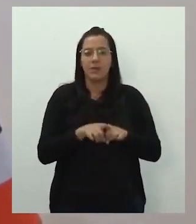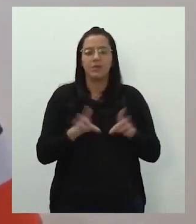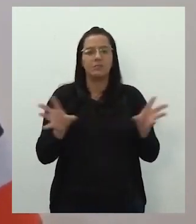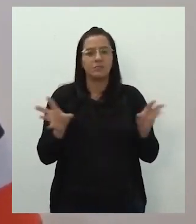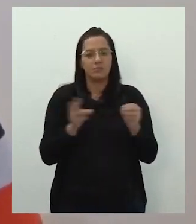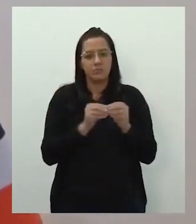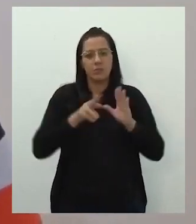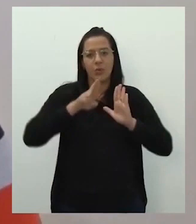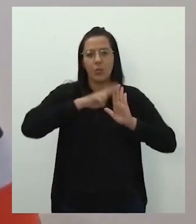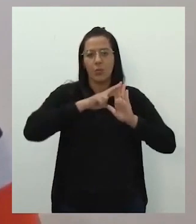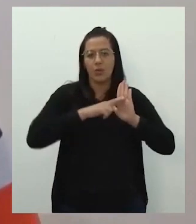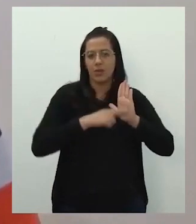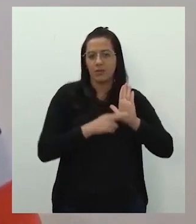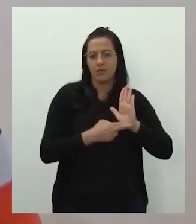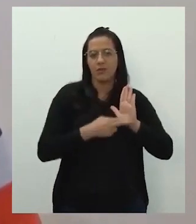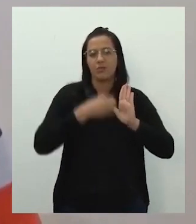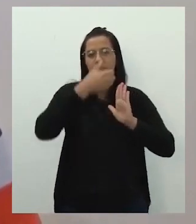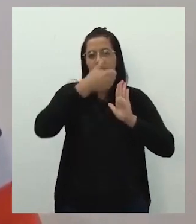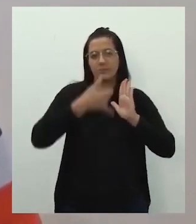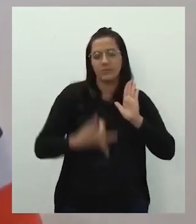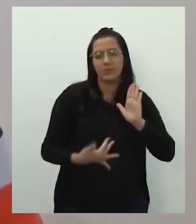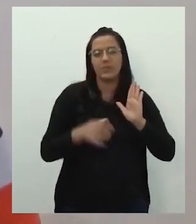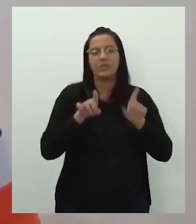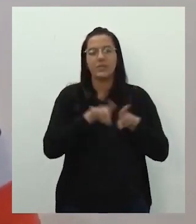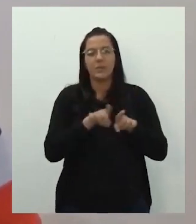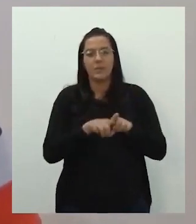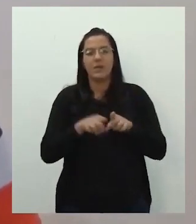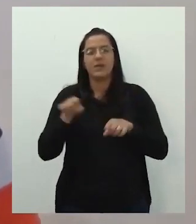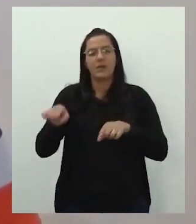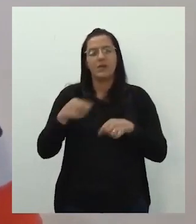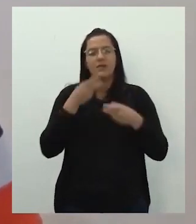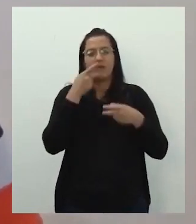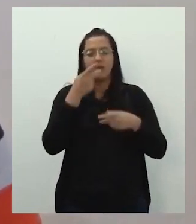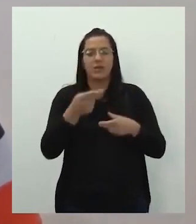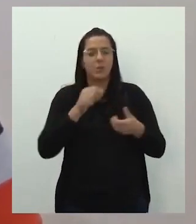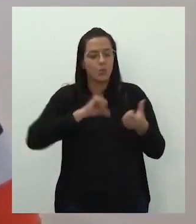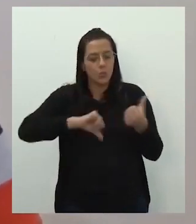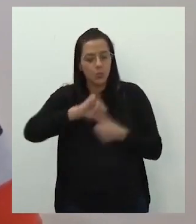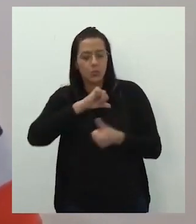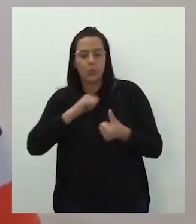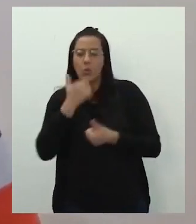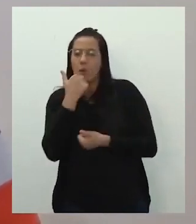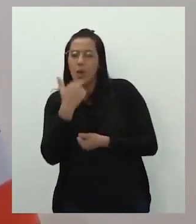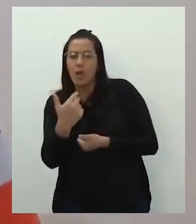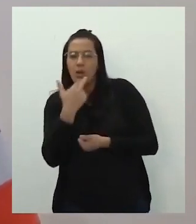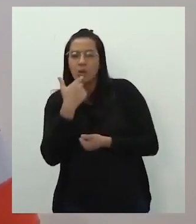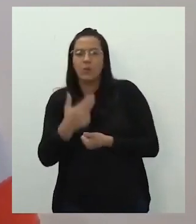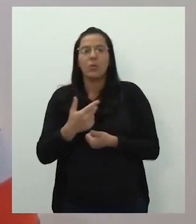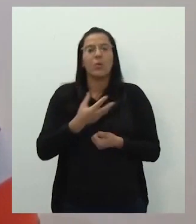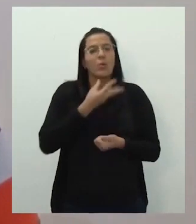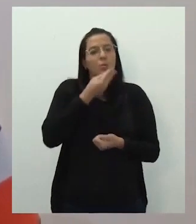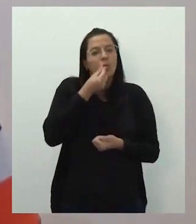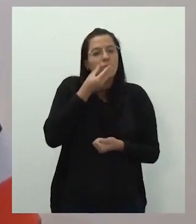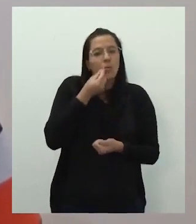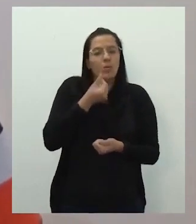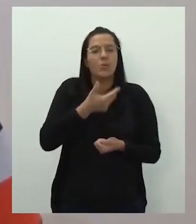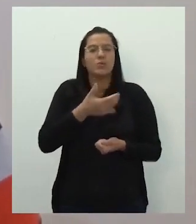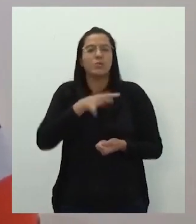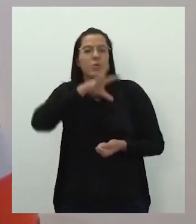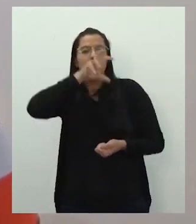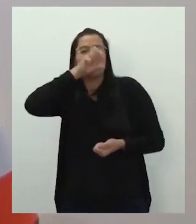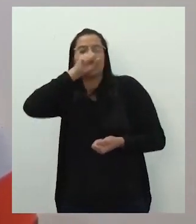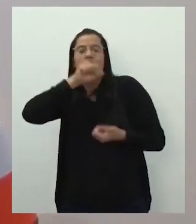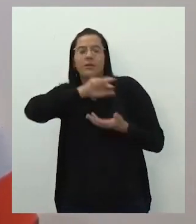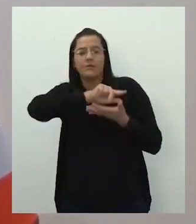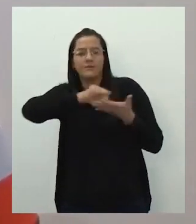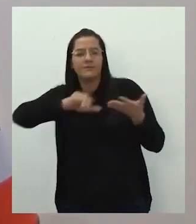aluno fez, e oriento a observar mudanças de textura, cor, odor, para terem um olhar mais aguçado para a prática